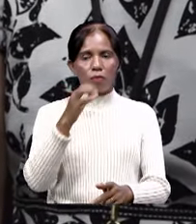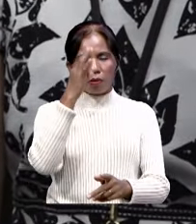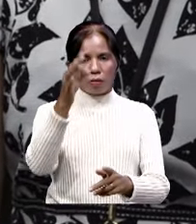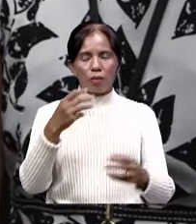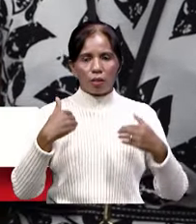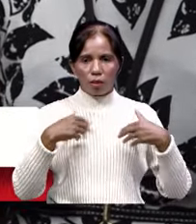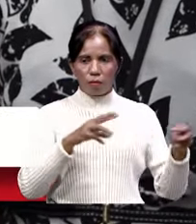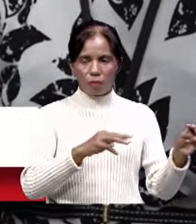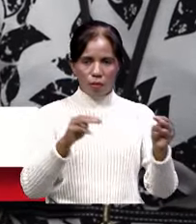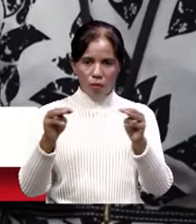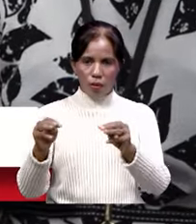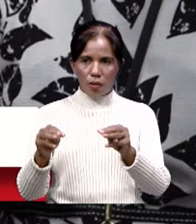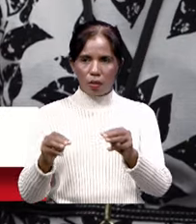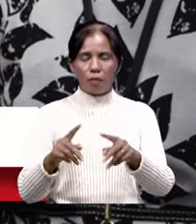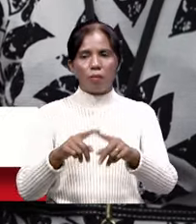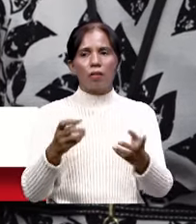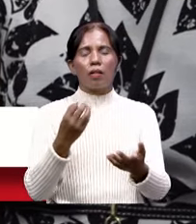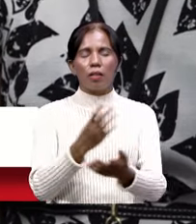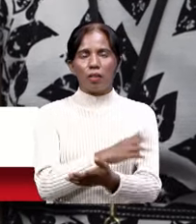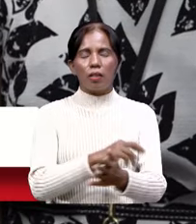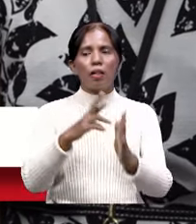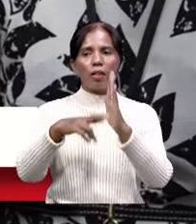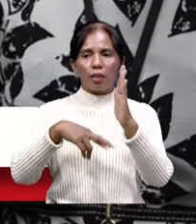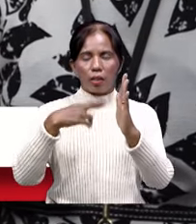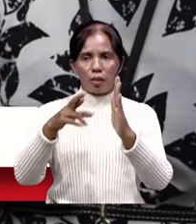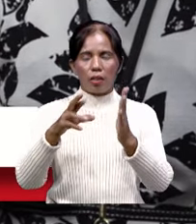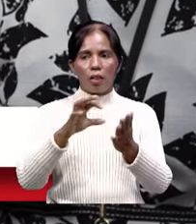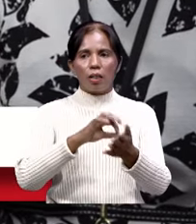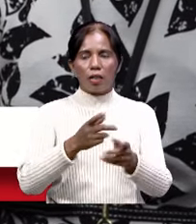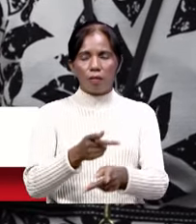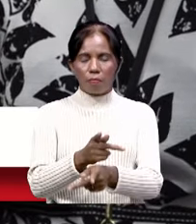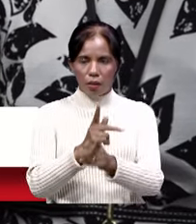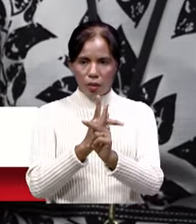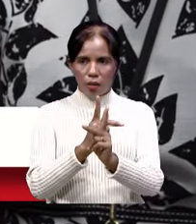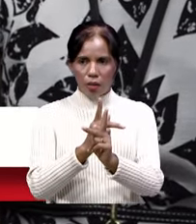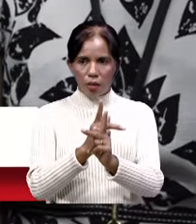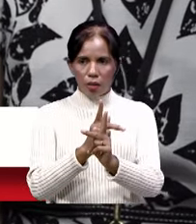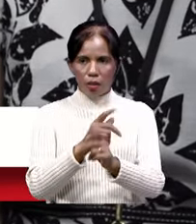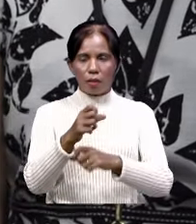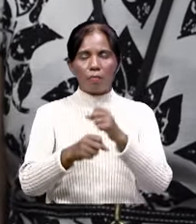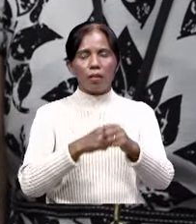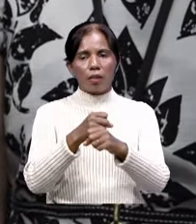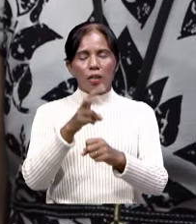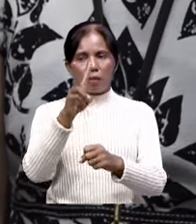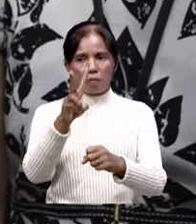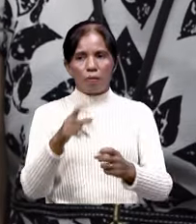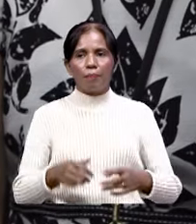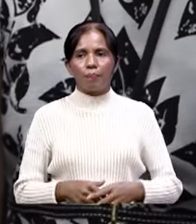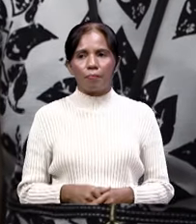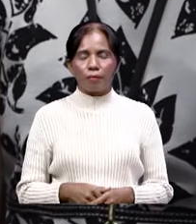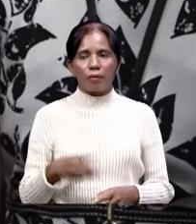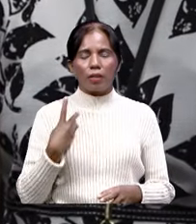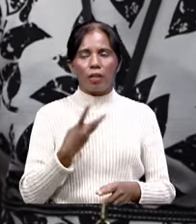Ivane, mas bem em função, acredito lá, tinha na quase bicicleta na rua, né? E te